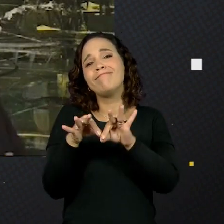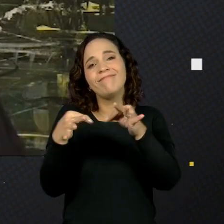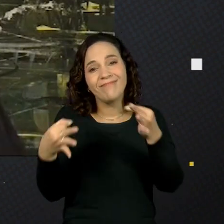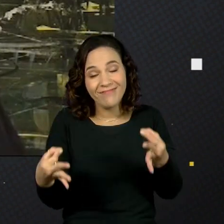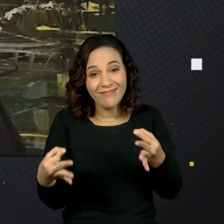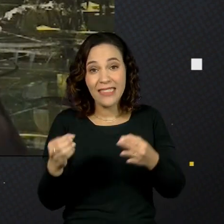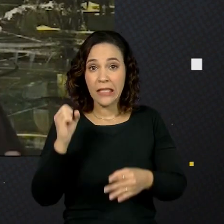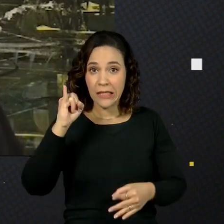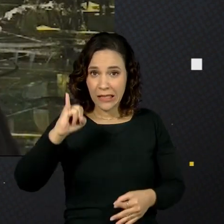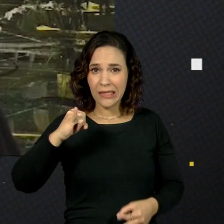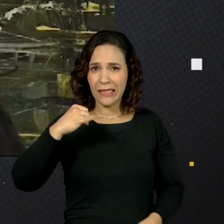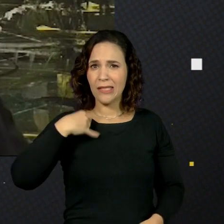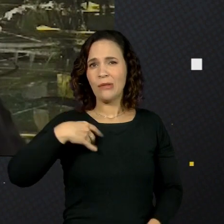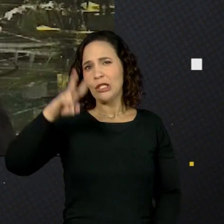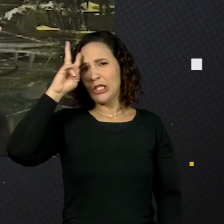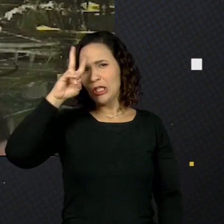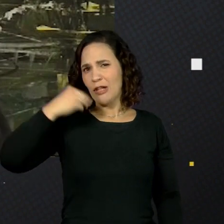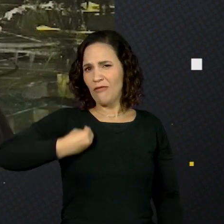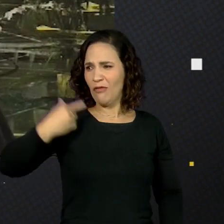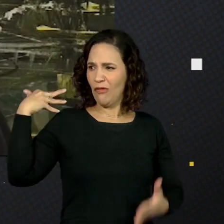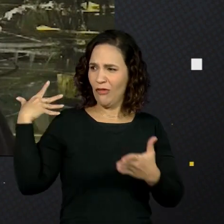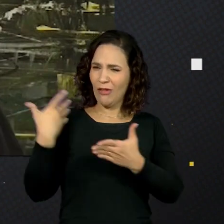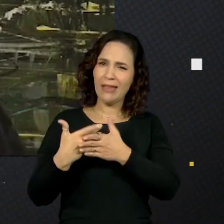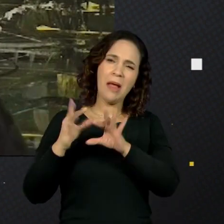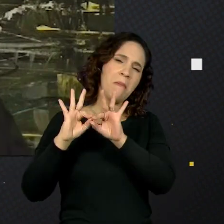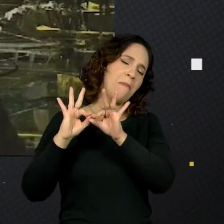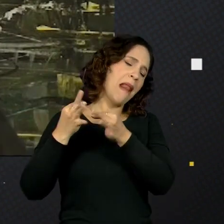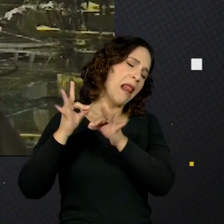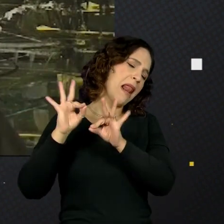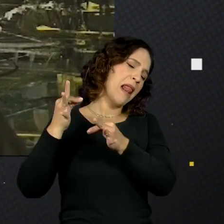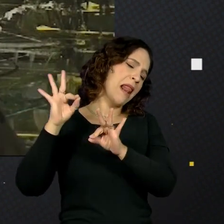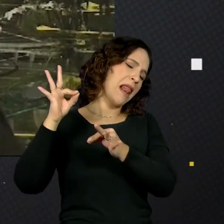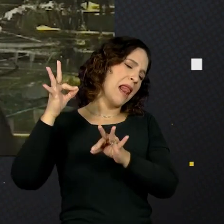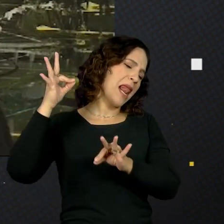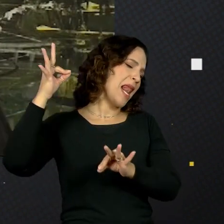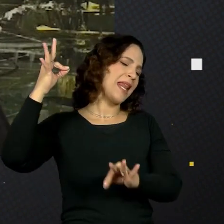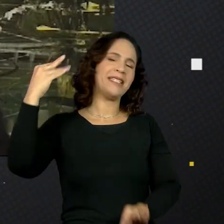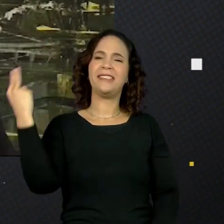se fôssemos falar de tudo que a gente viveu, com as